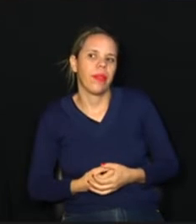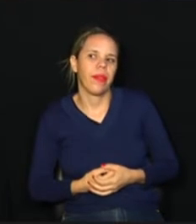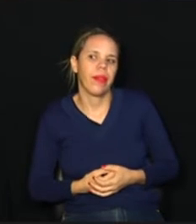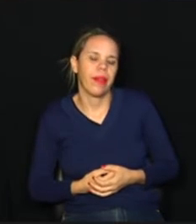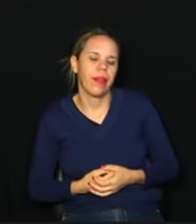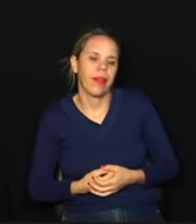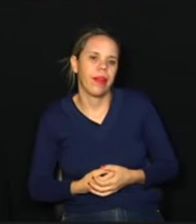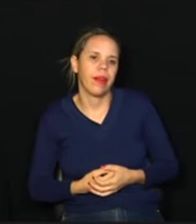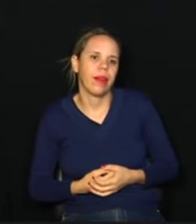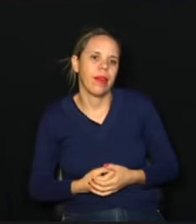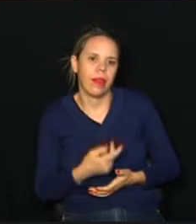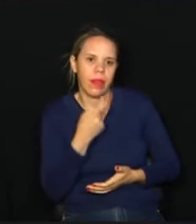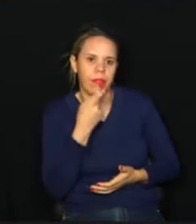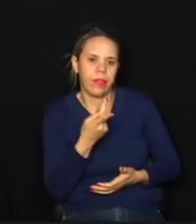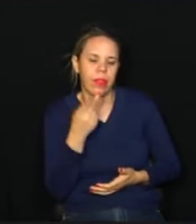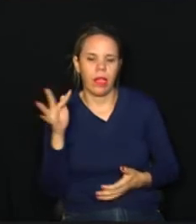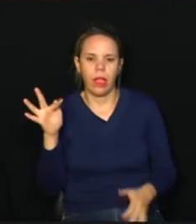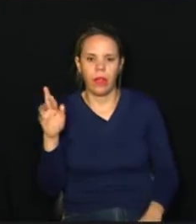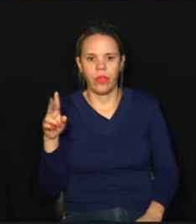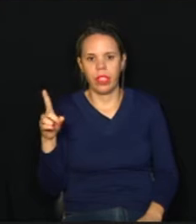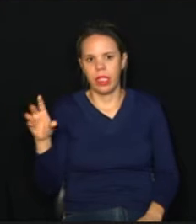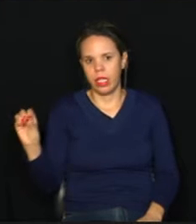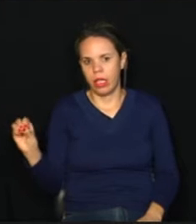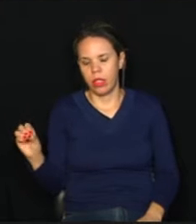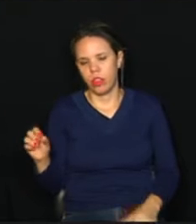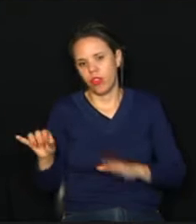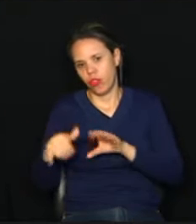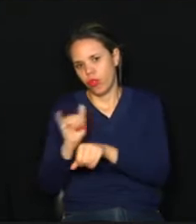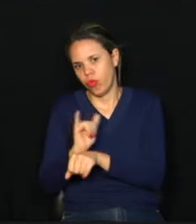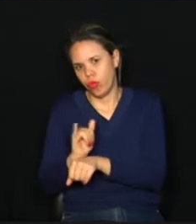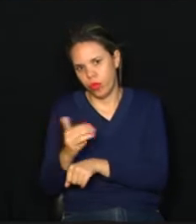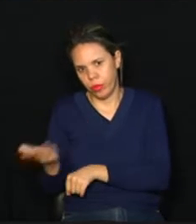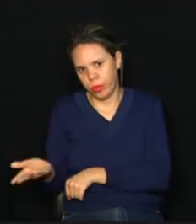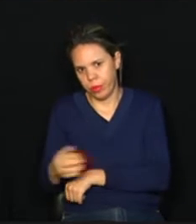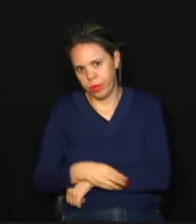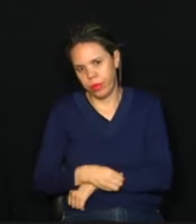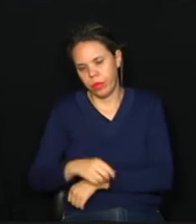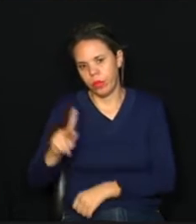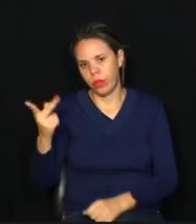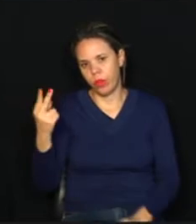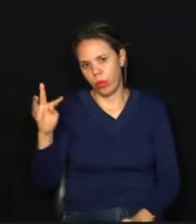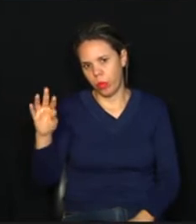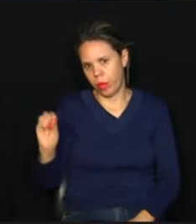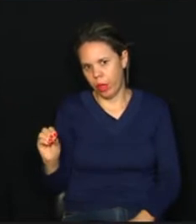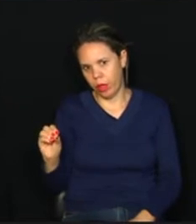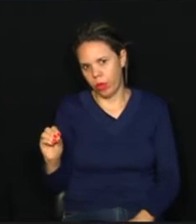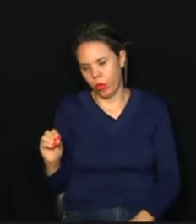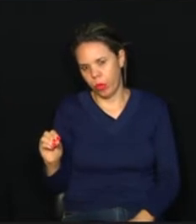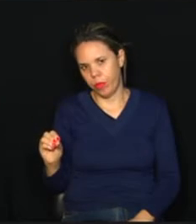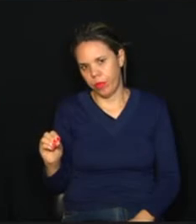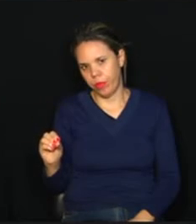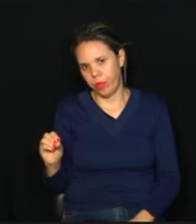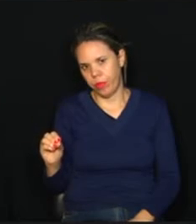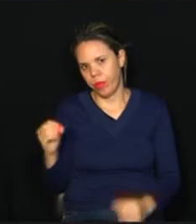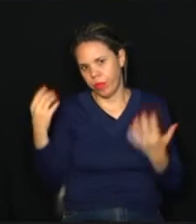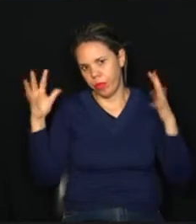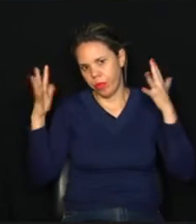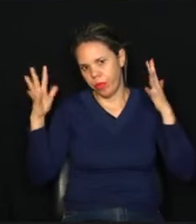Então, aqui a fala do Frederico Arzola, aqui no YouTube, do Humberto Catarino, né,